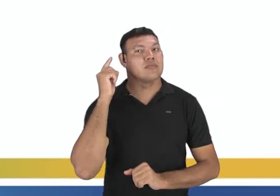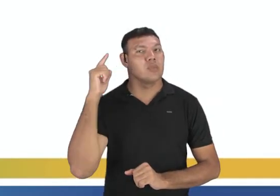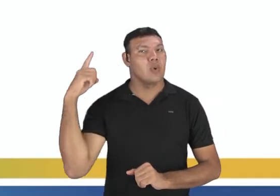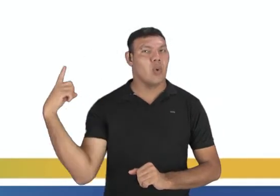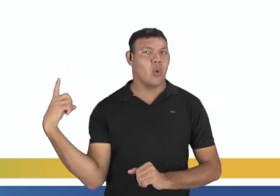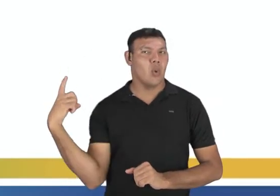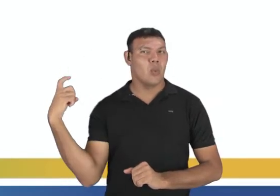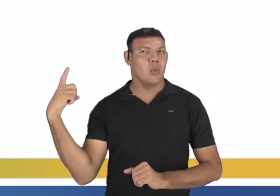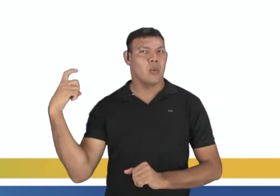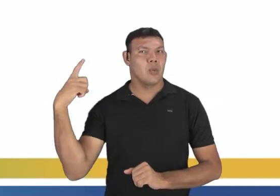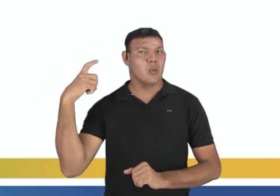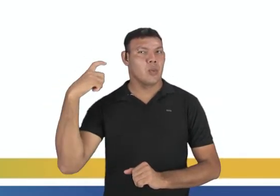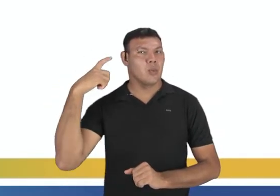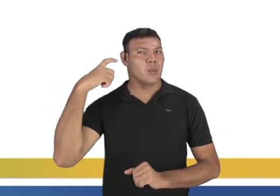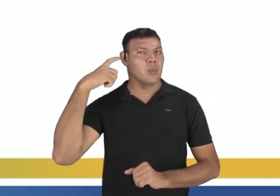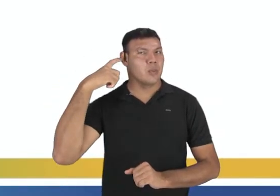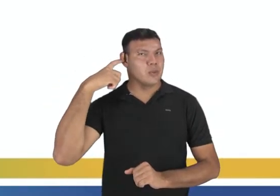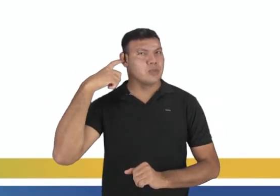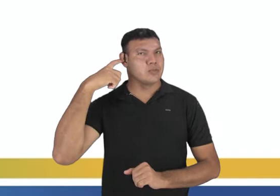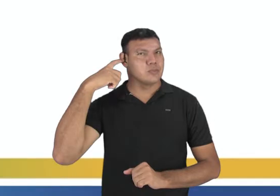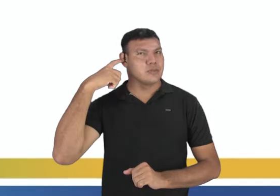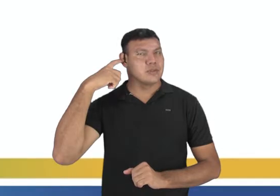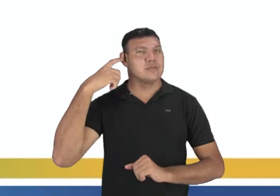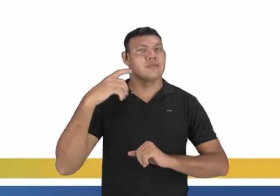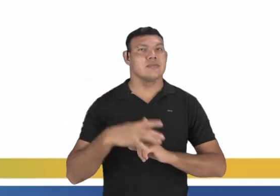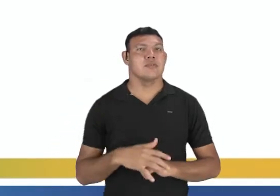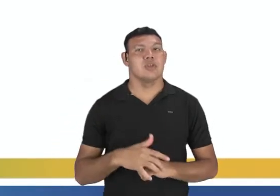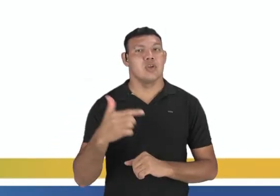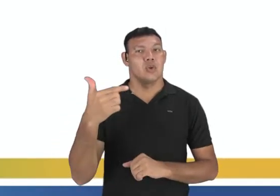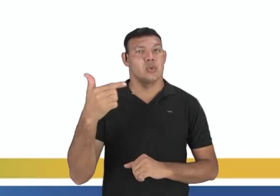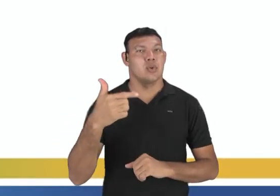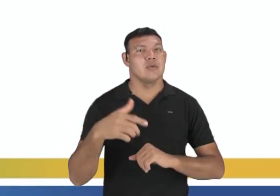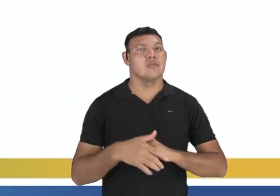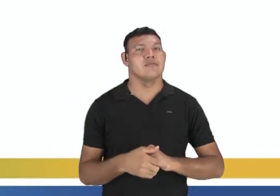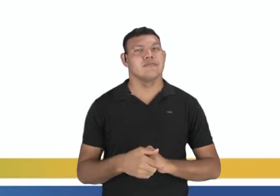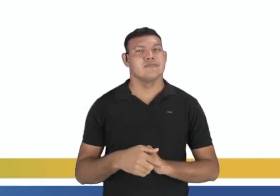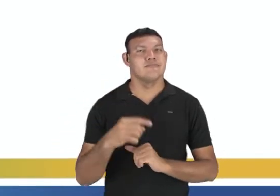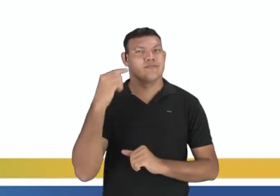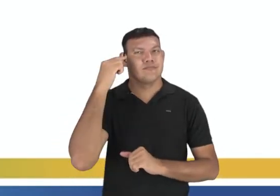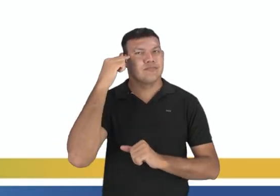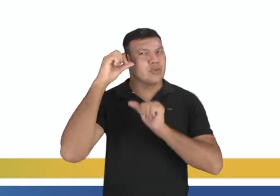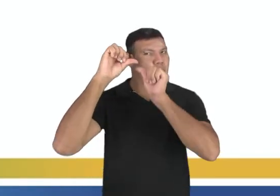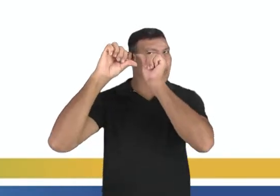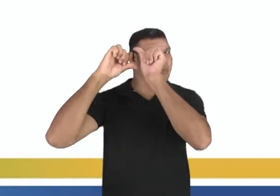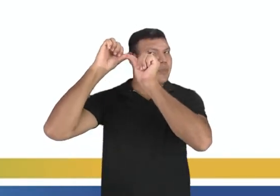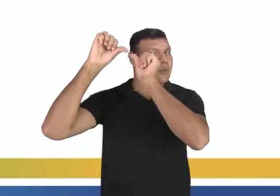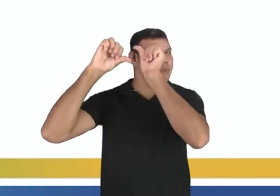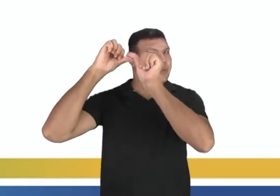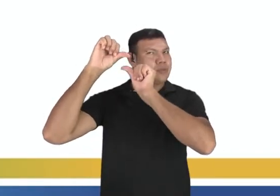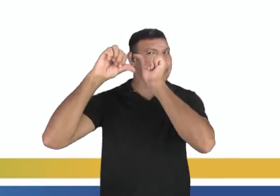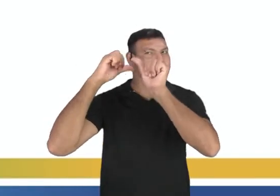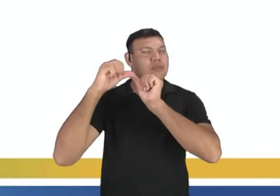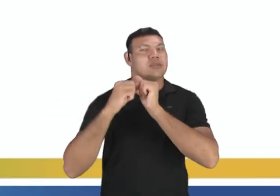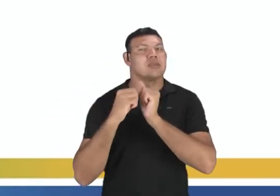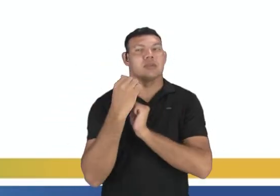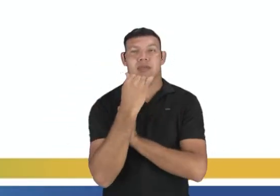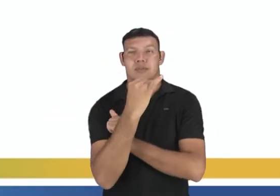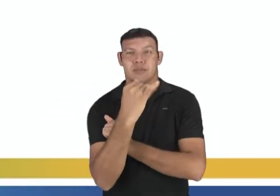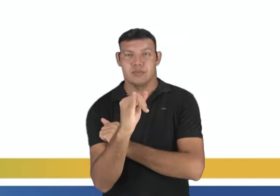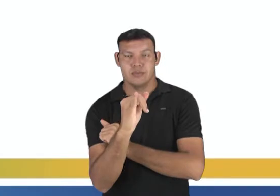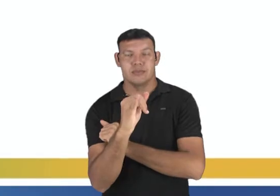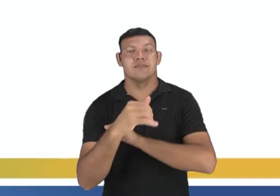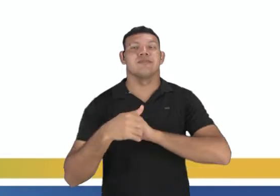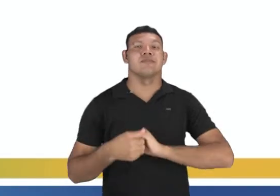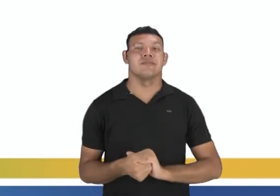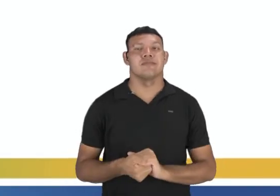som. Na parte 2, existe a conversão do som em sinais elétricos.